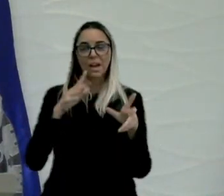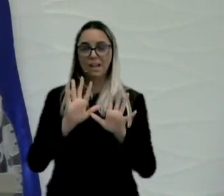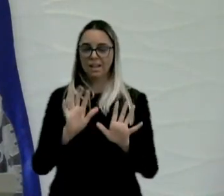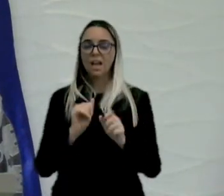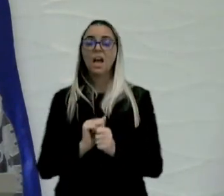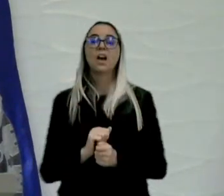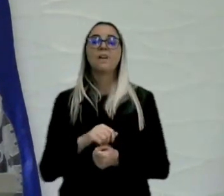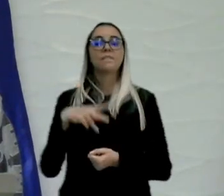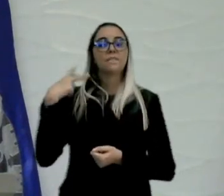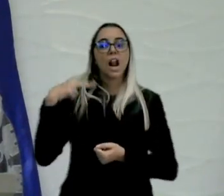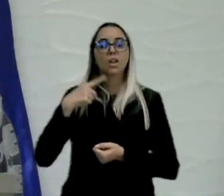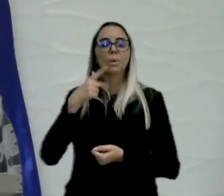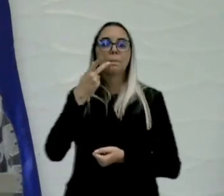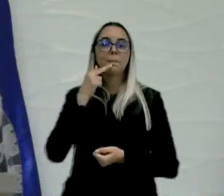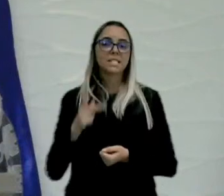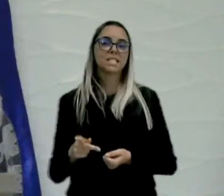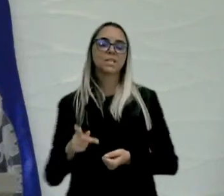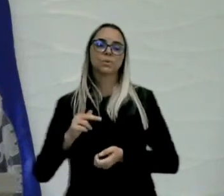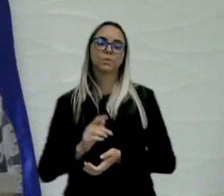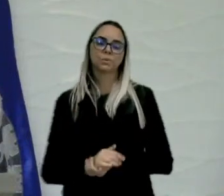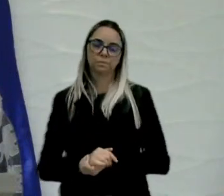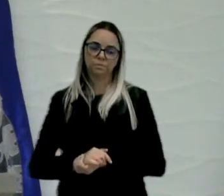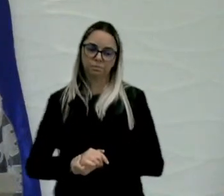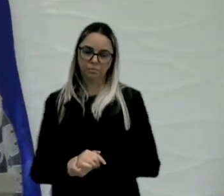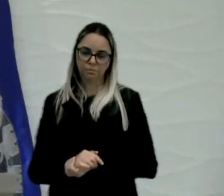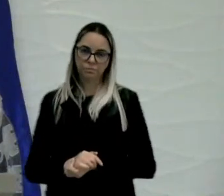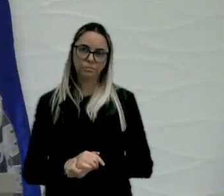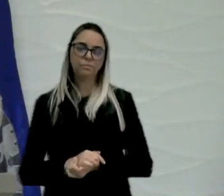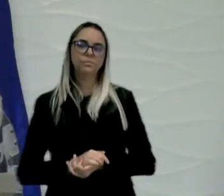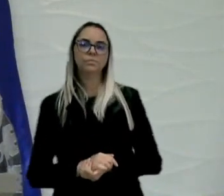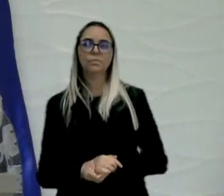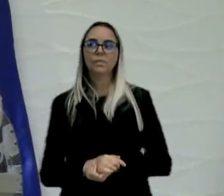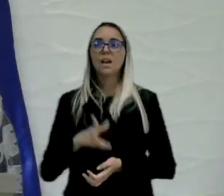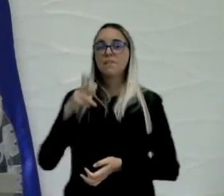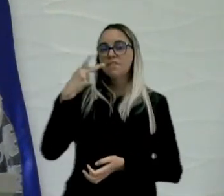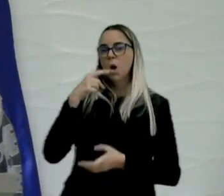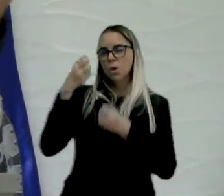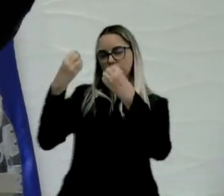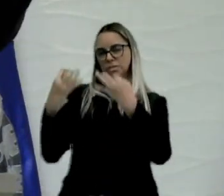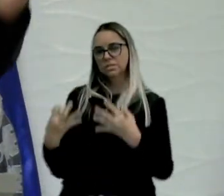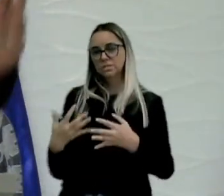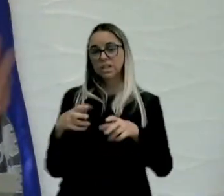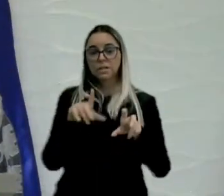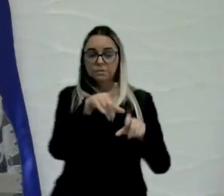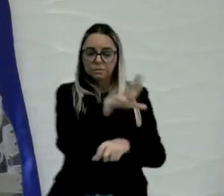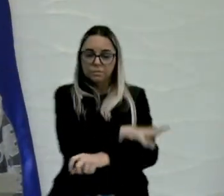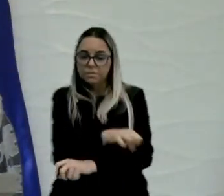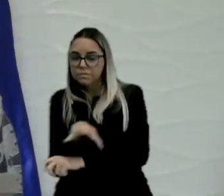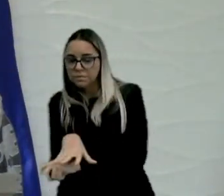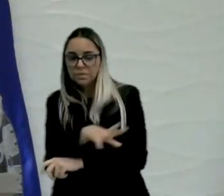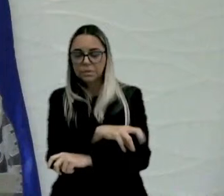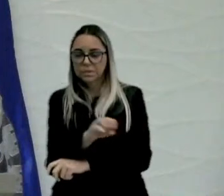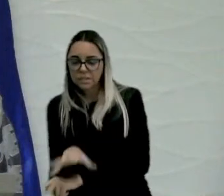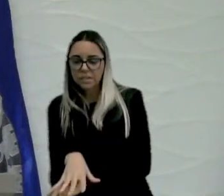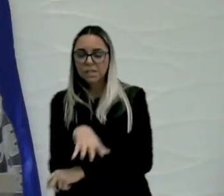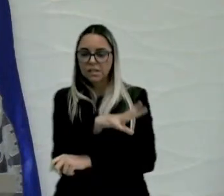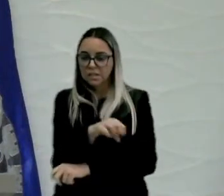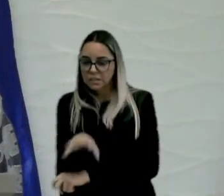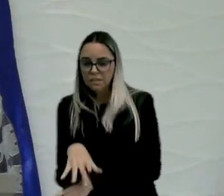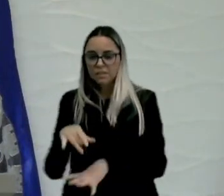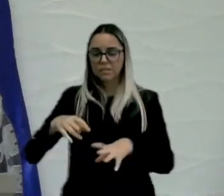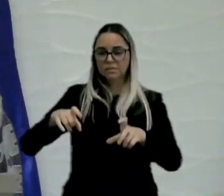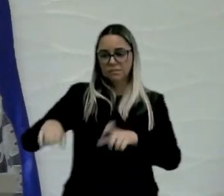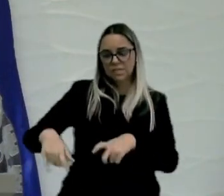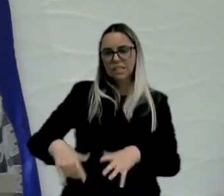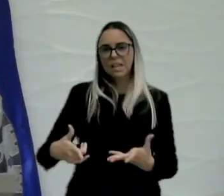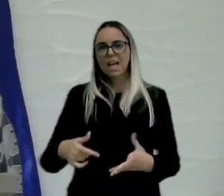pezinho Vereador pezinho falou de aração de terra aqui será se esses tratores